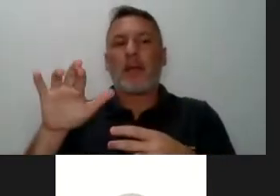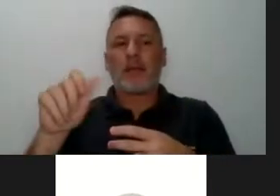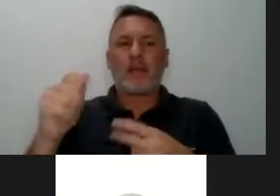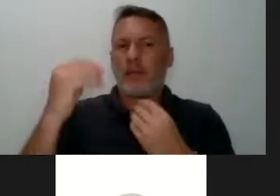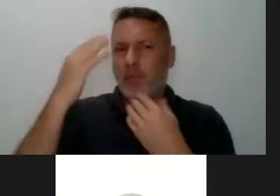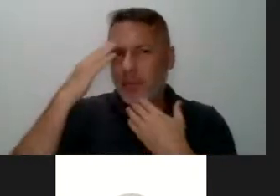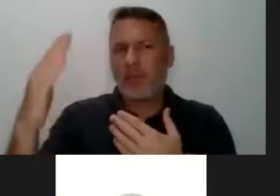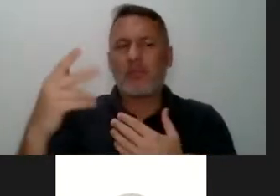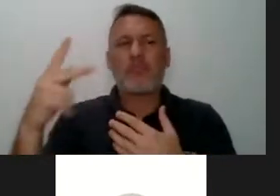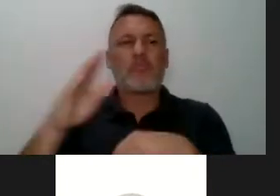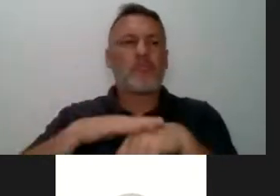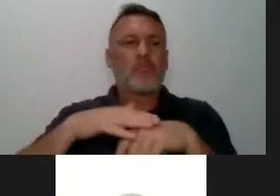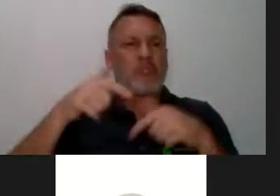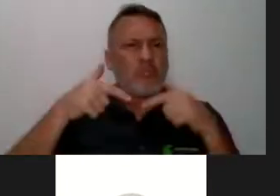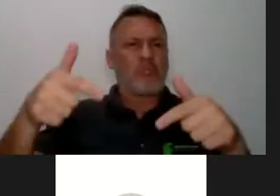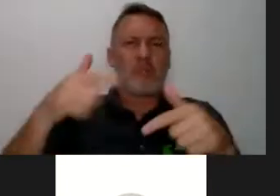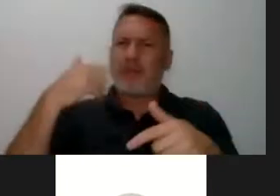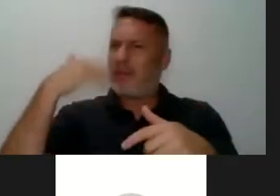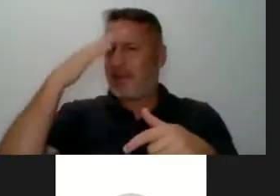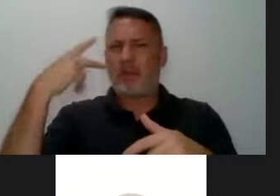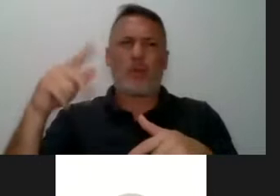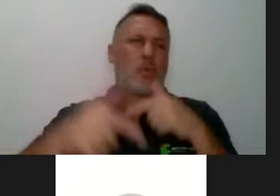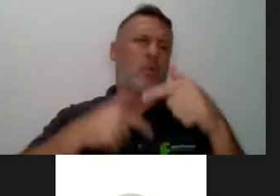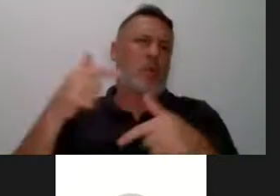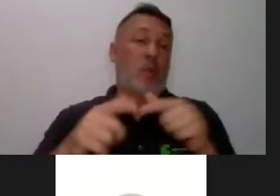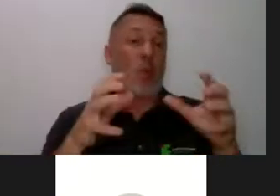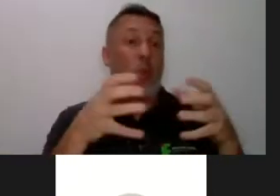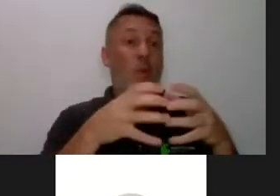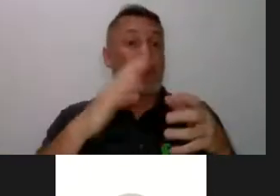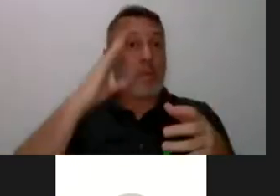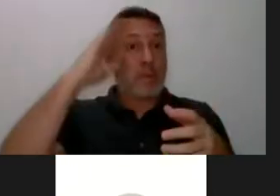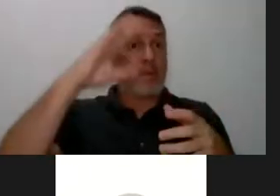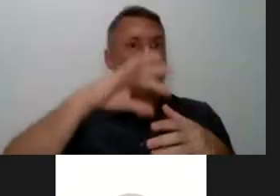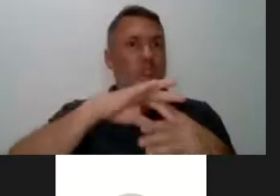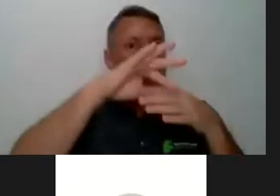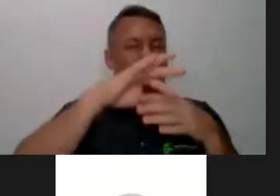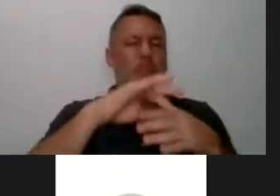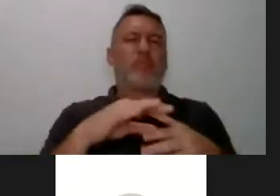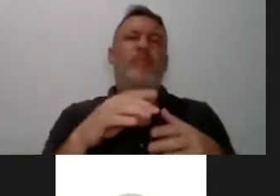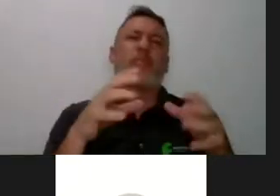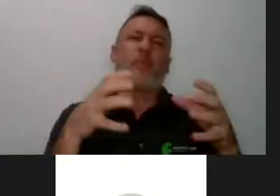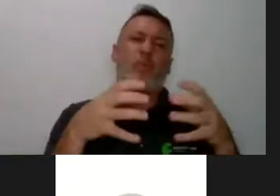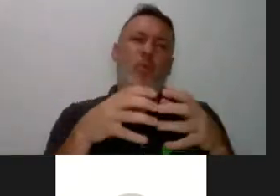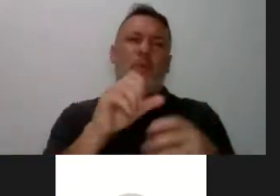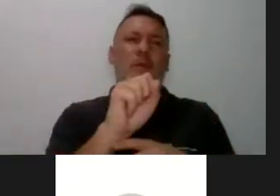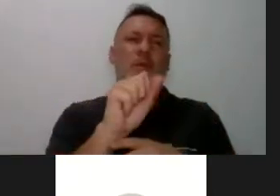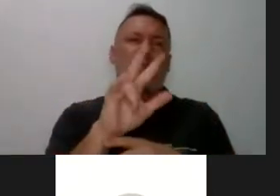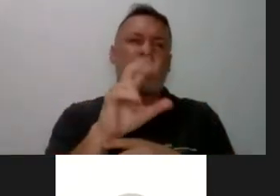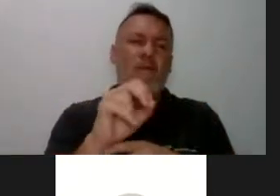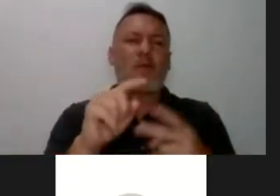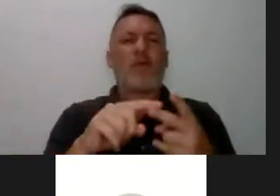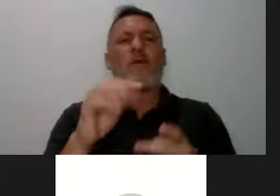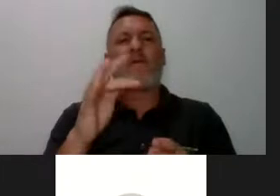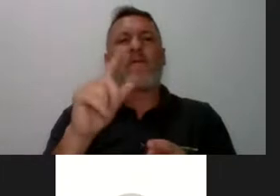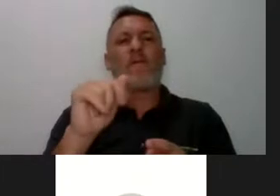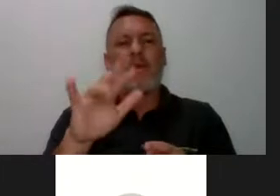pelo seu trabalho. Você trabalhou muito, a gente sabe disso. A Comissão Central, sabe, né, trabalhou junto com a Flávia,